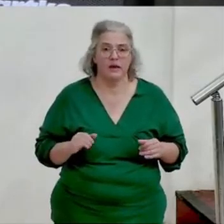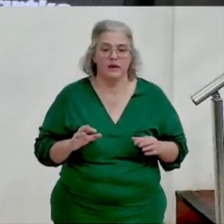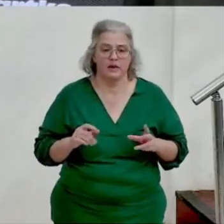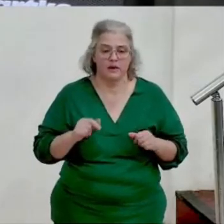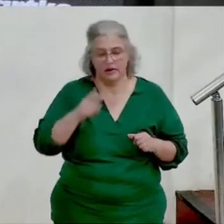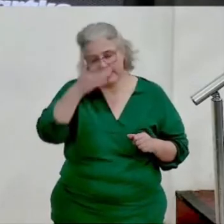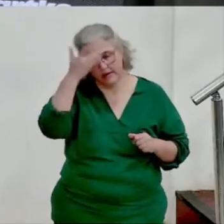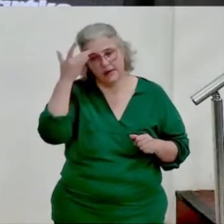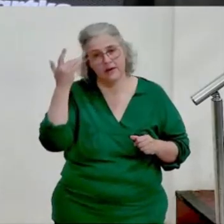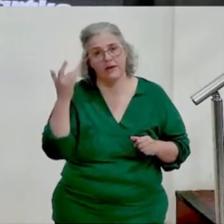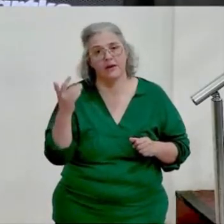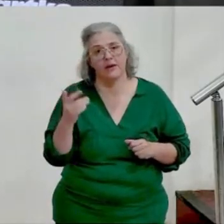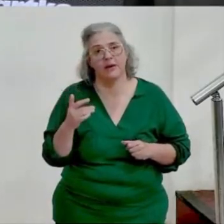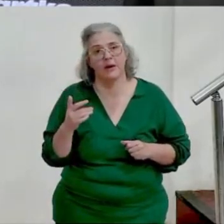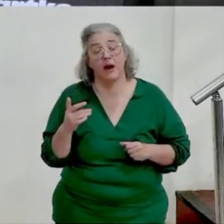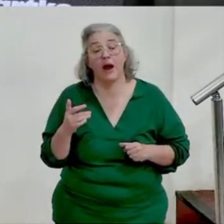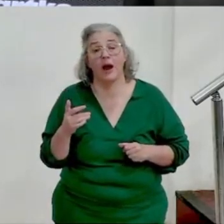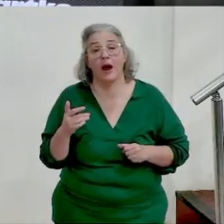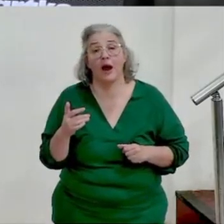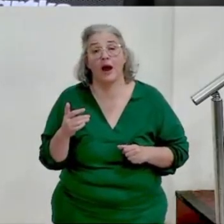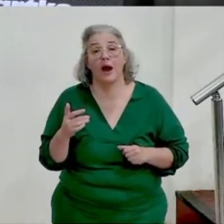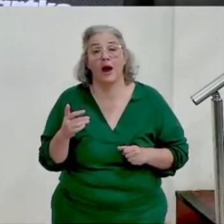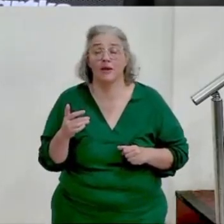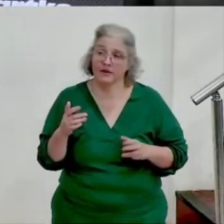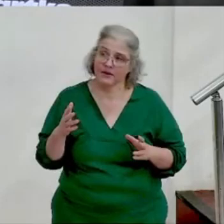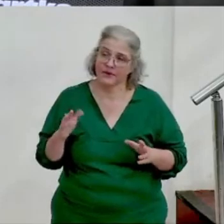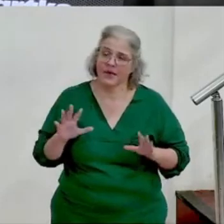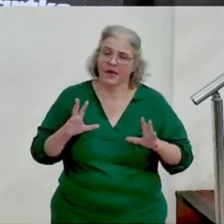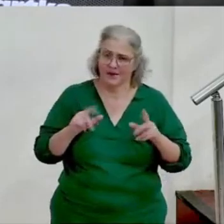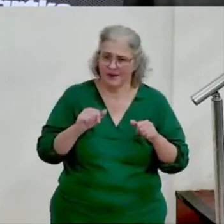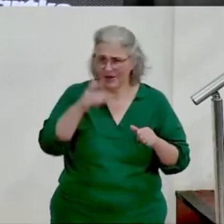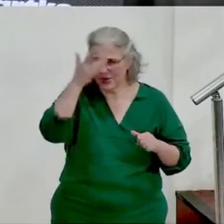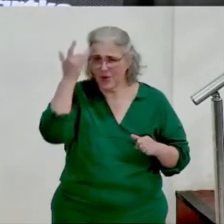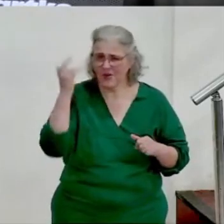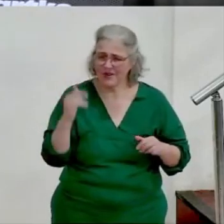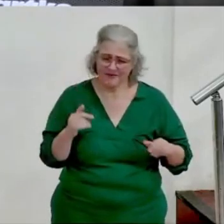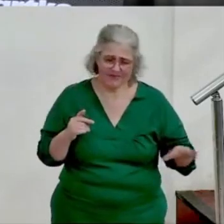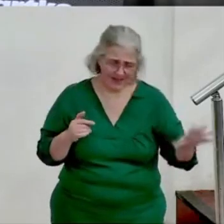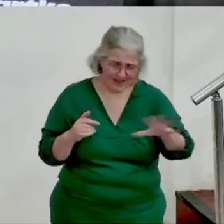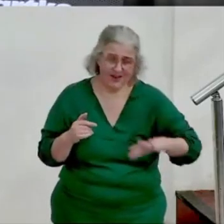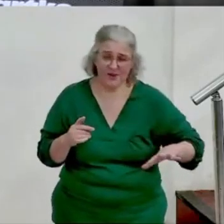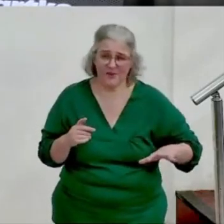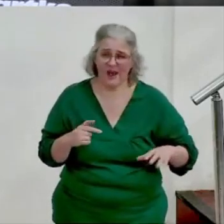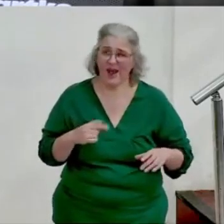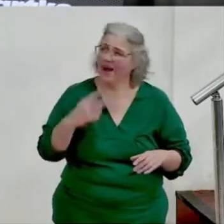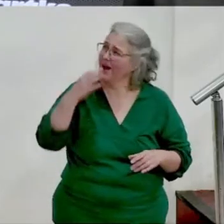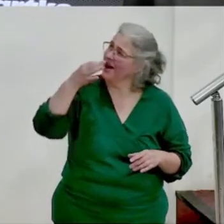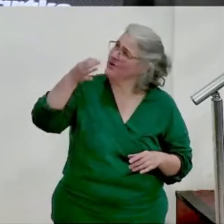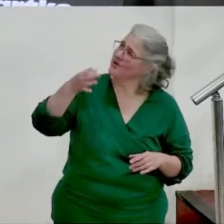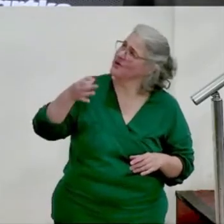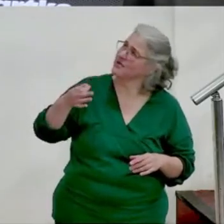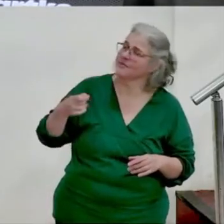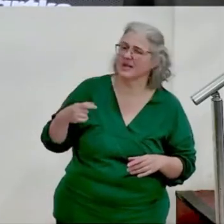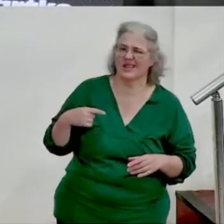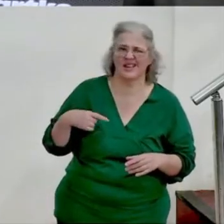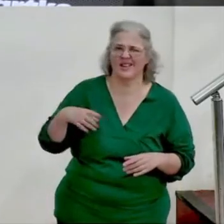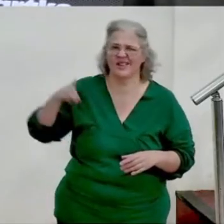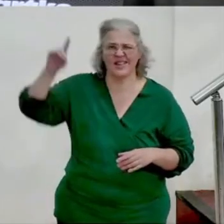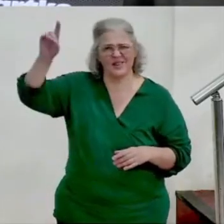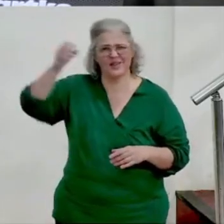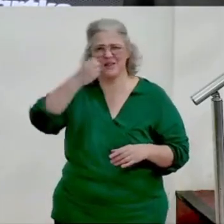é amor. Um Deus que é amor não pode pegar uma criatura sua e